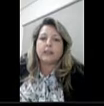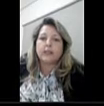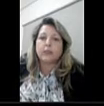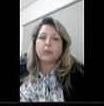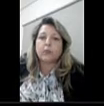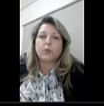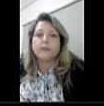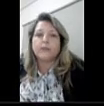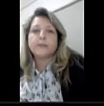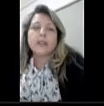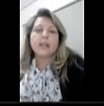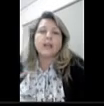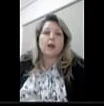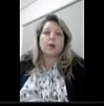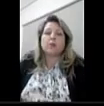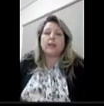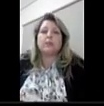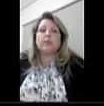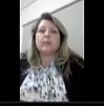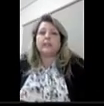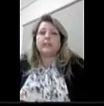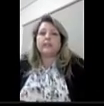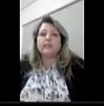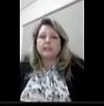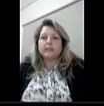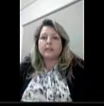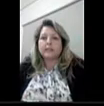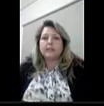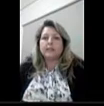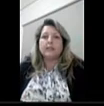Eu estou calculadora,